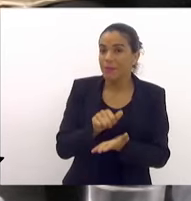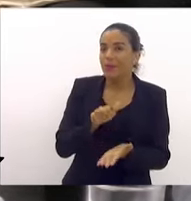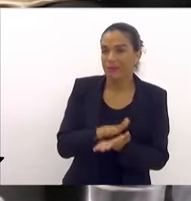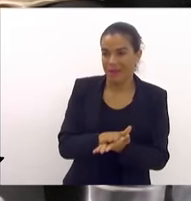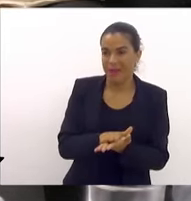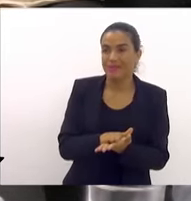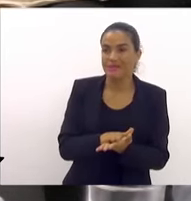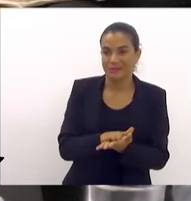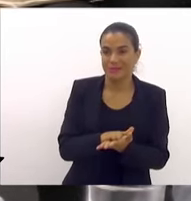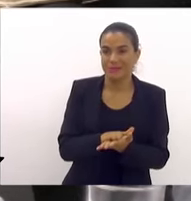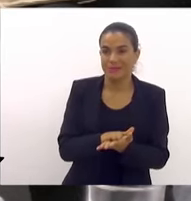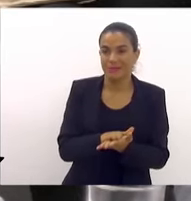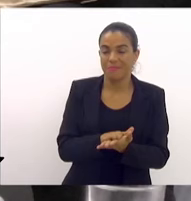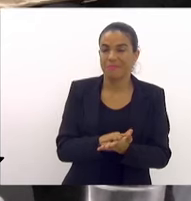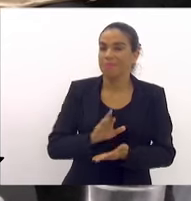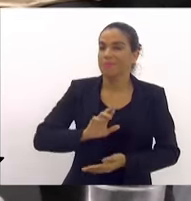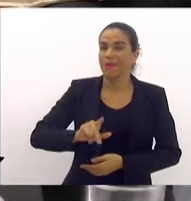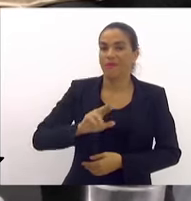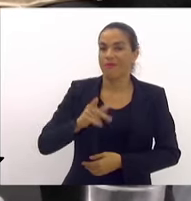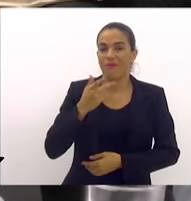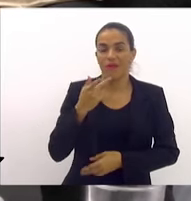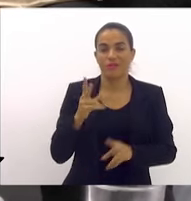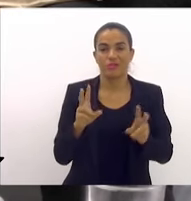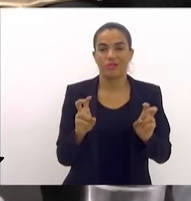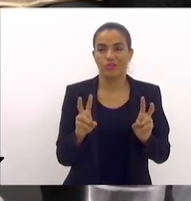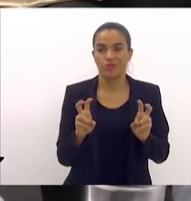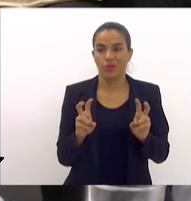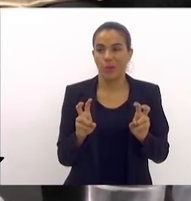uma obrigação, mas não prevê